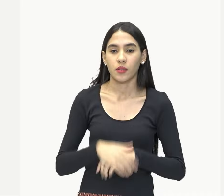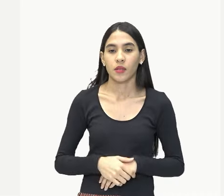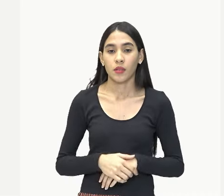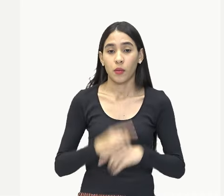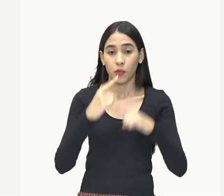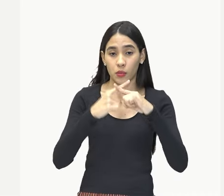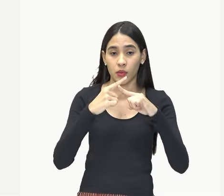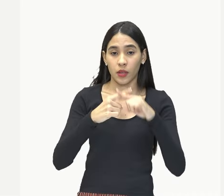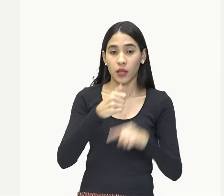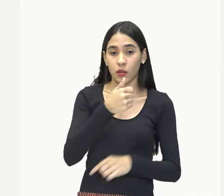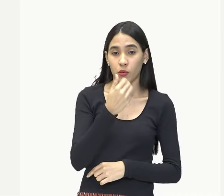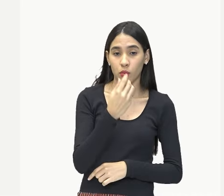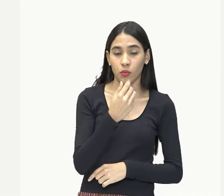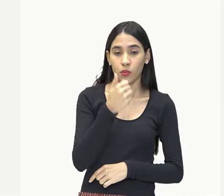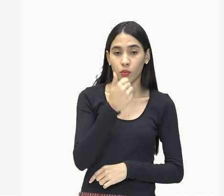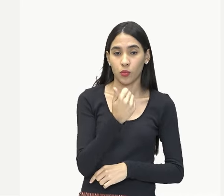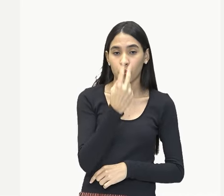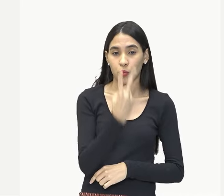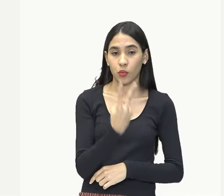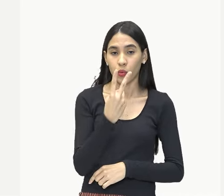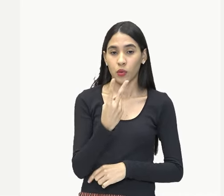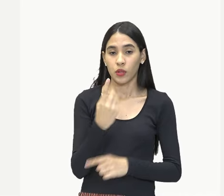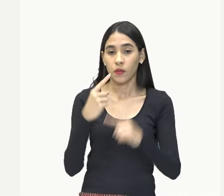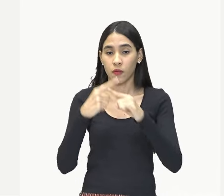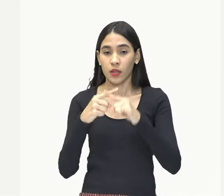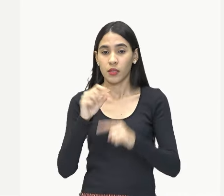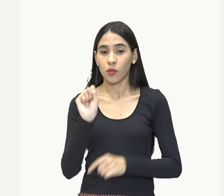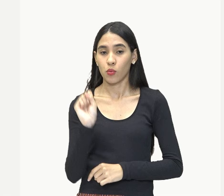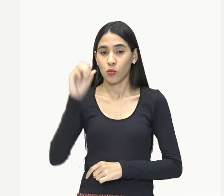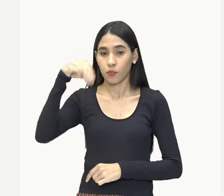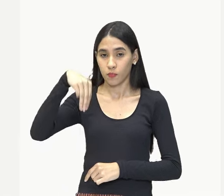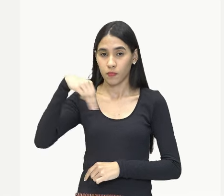12 metros por 8 metros.